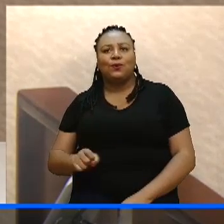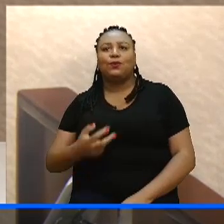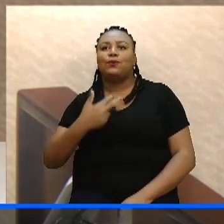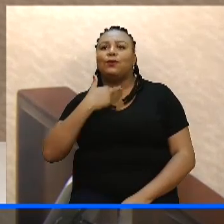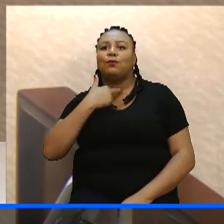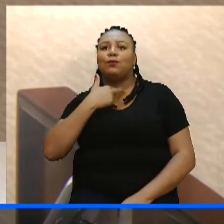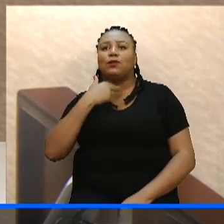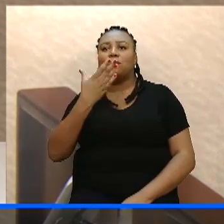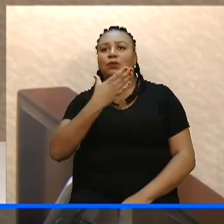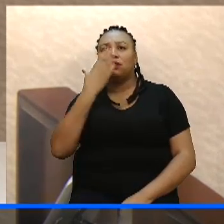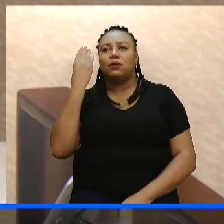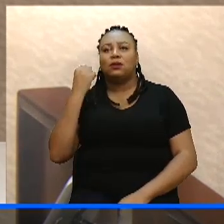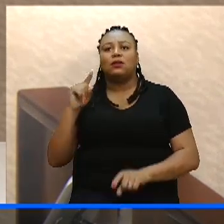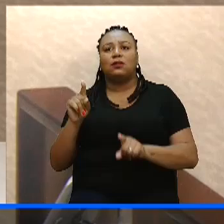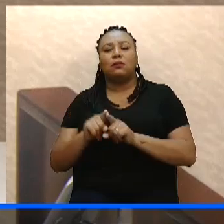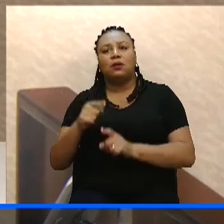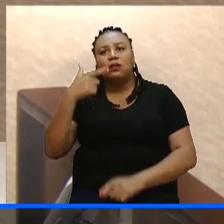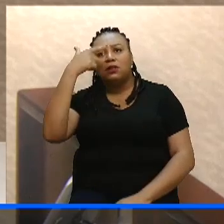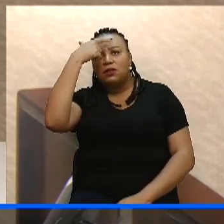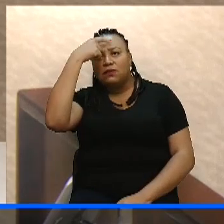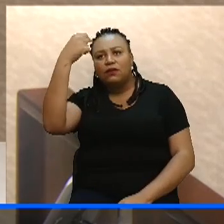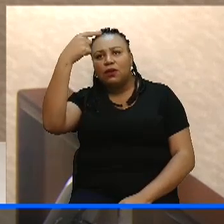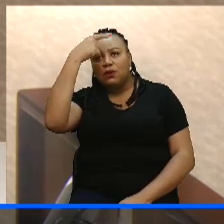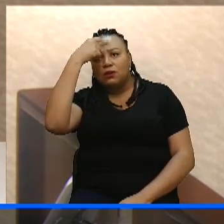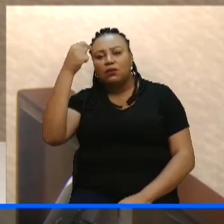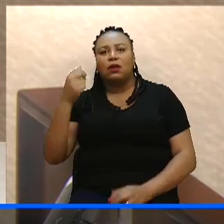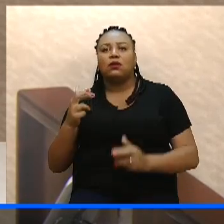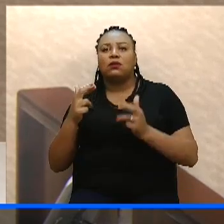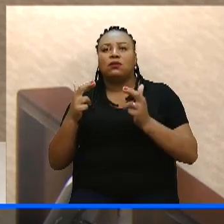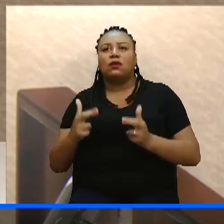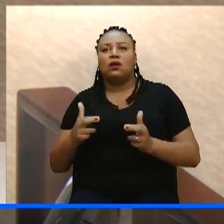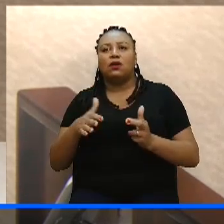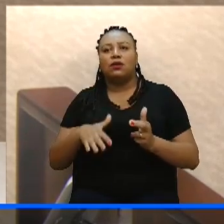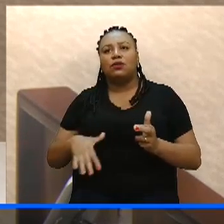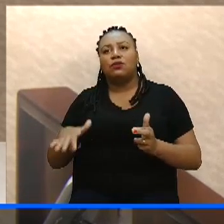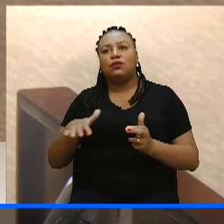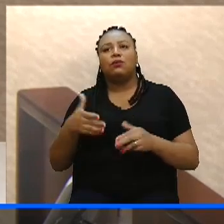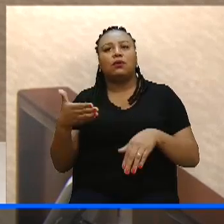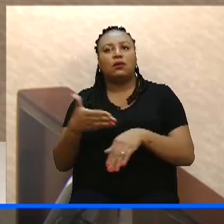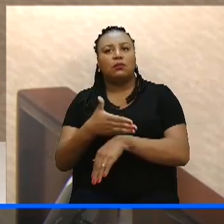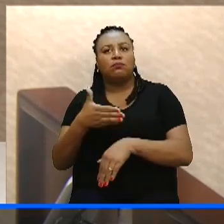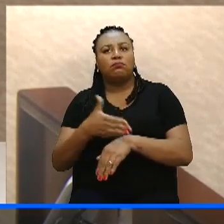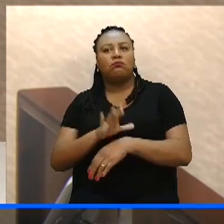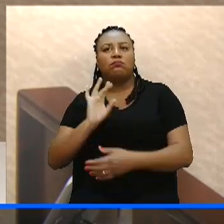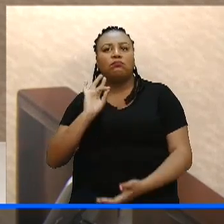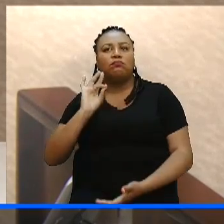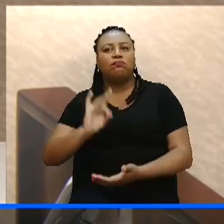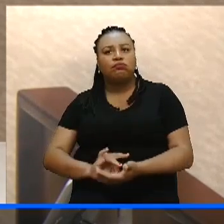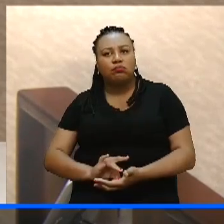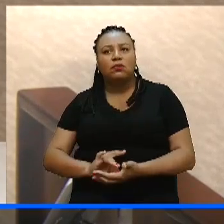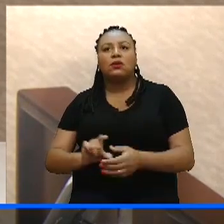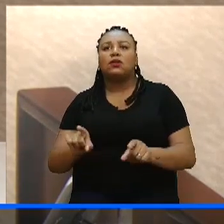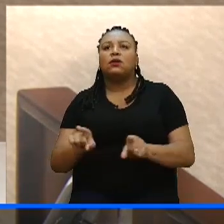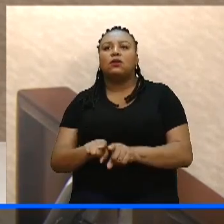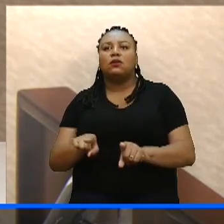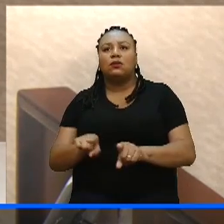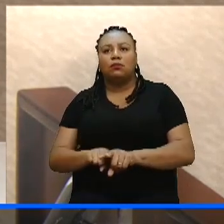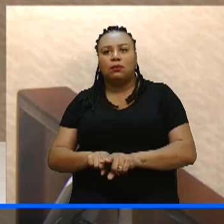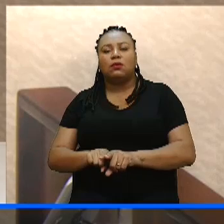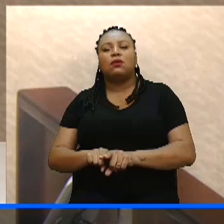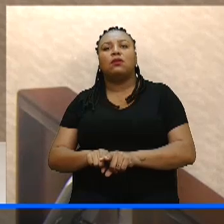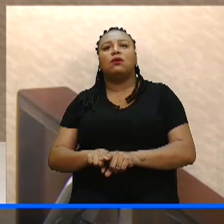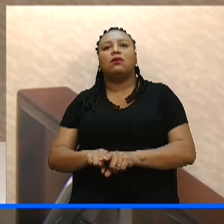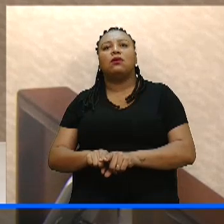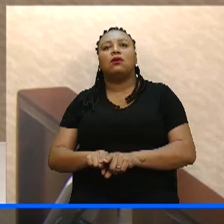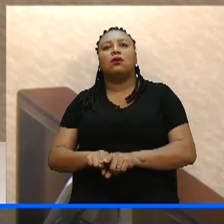podemos nos esquecer também das universidades da nossa região que participam efetivamente também com